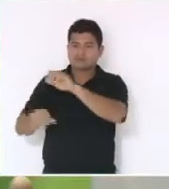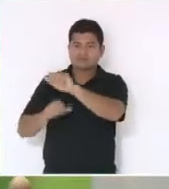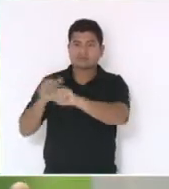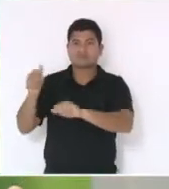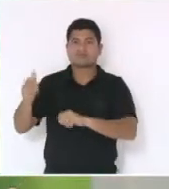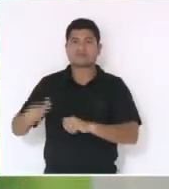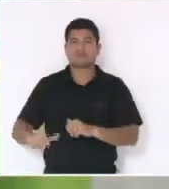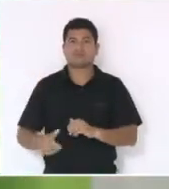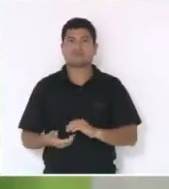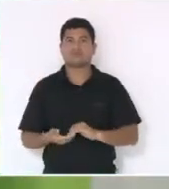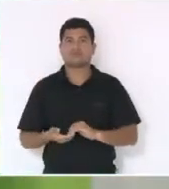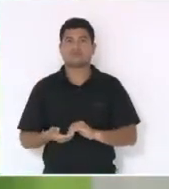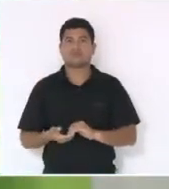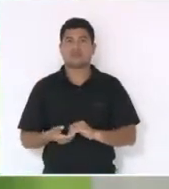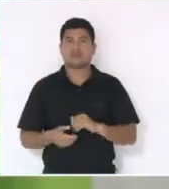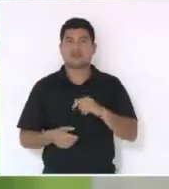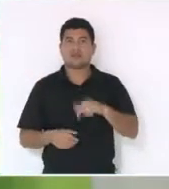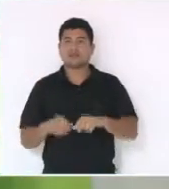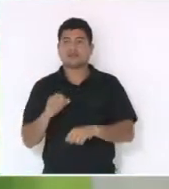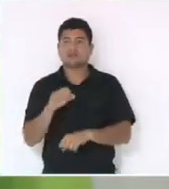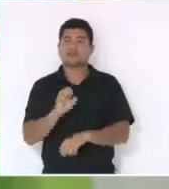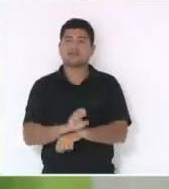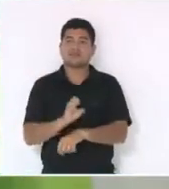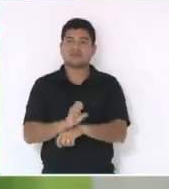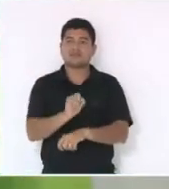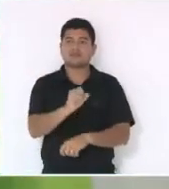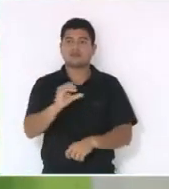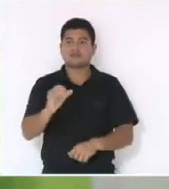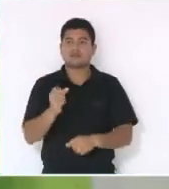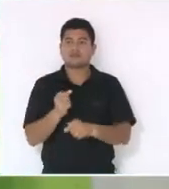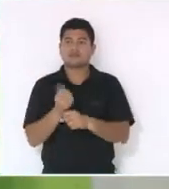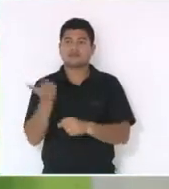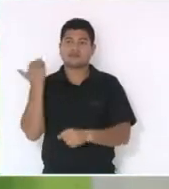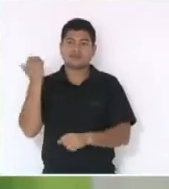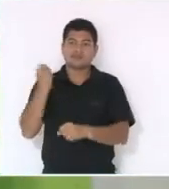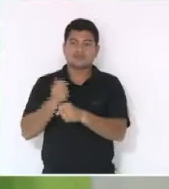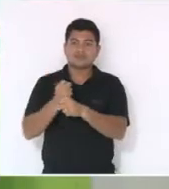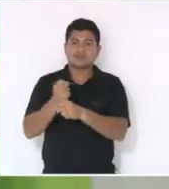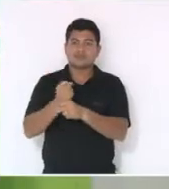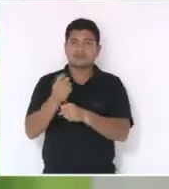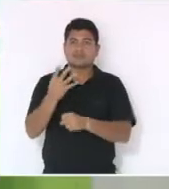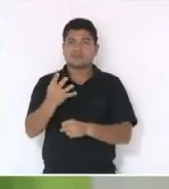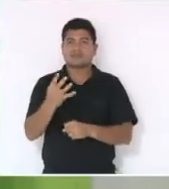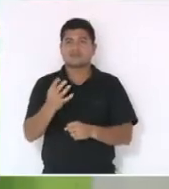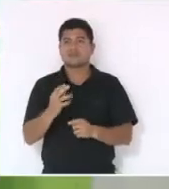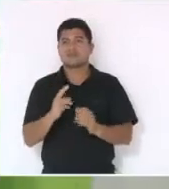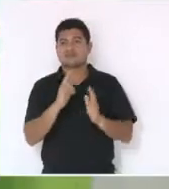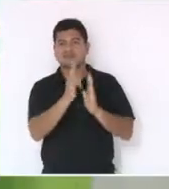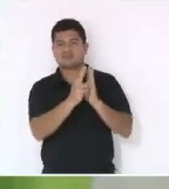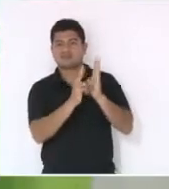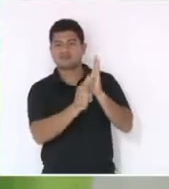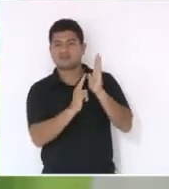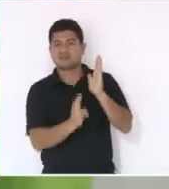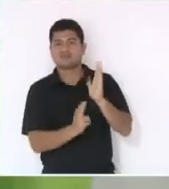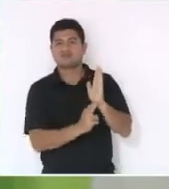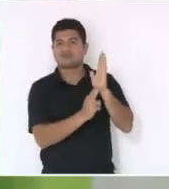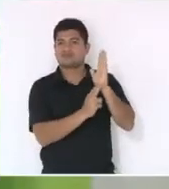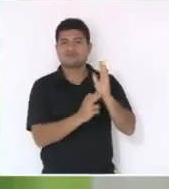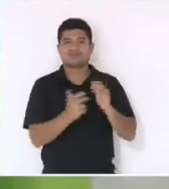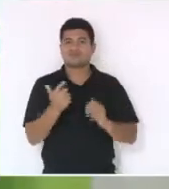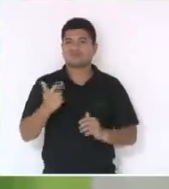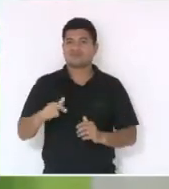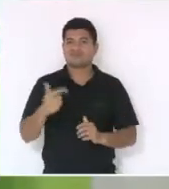de Santa Catarina que, em 4 anos, não fez a nomeação de nenhum